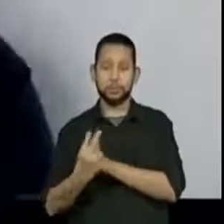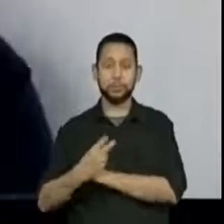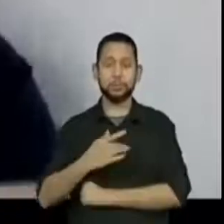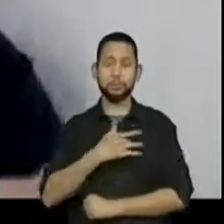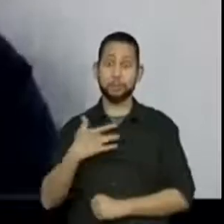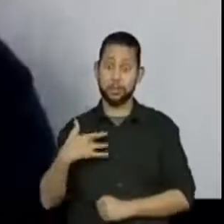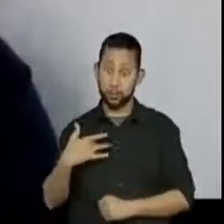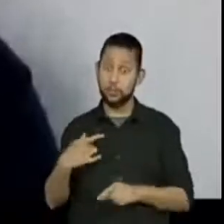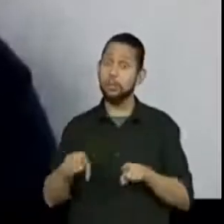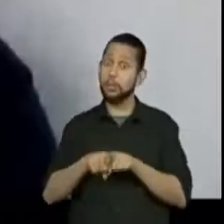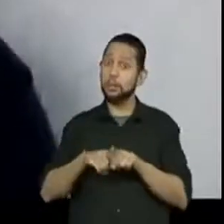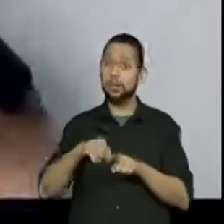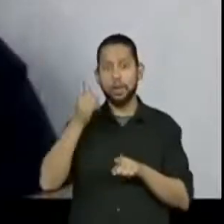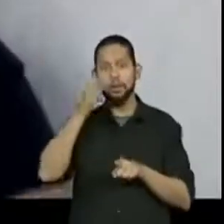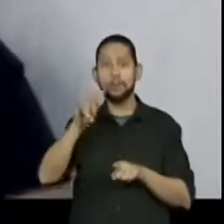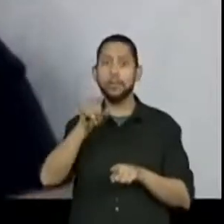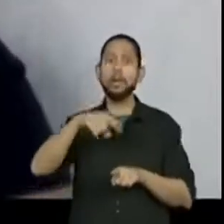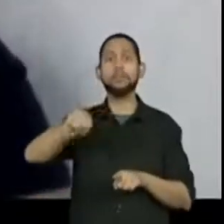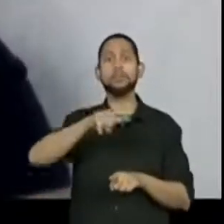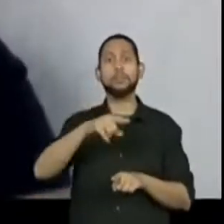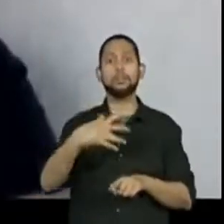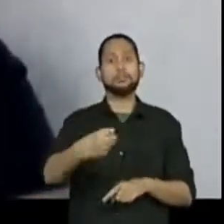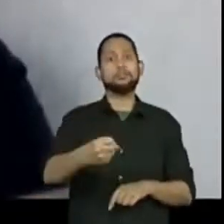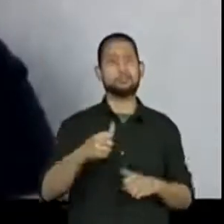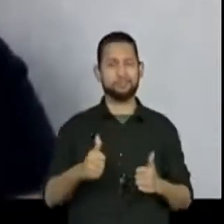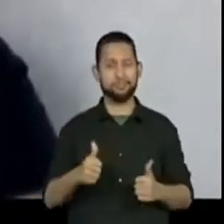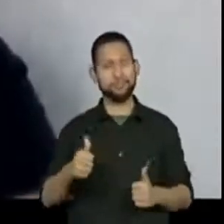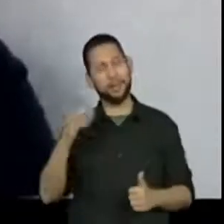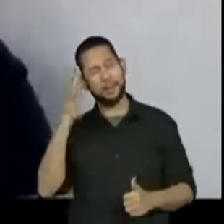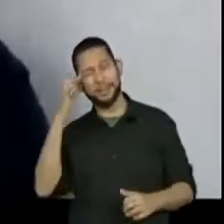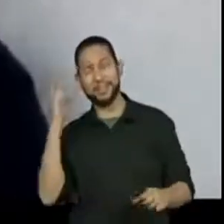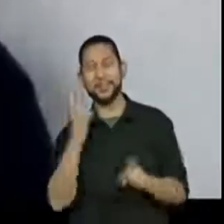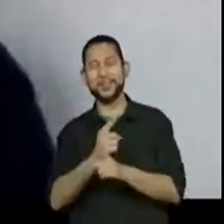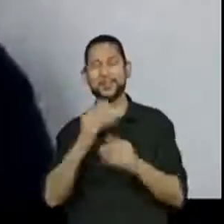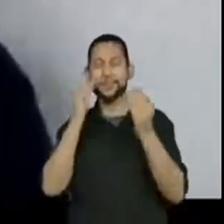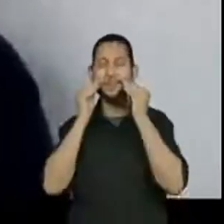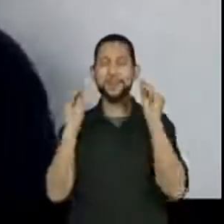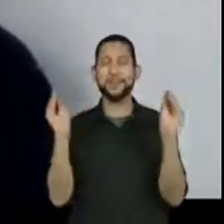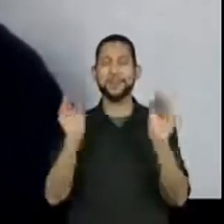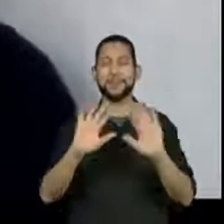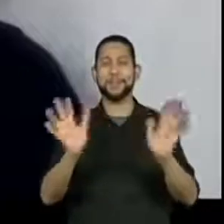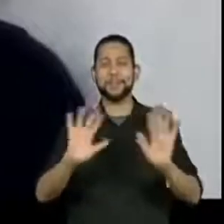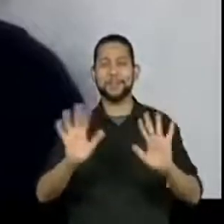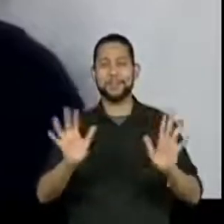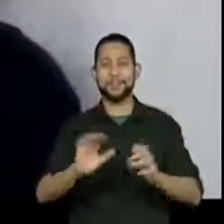e protegendo todos vocês. Até amanhã. Beijinhos.